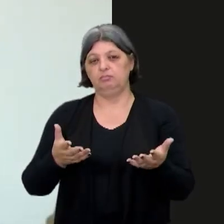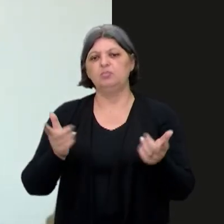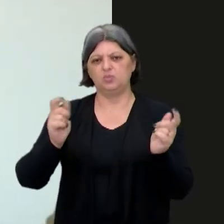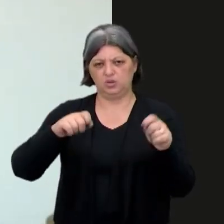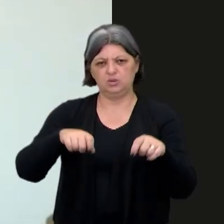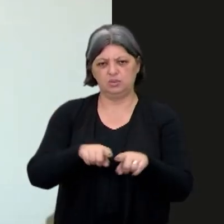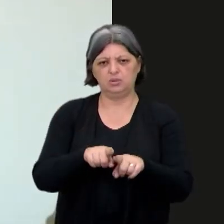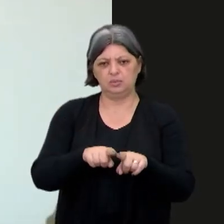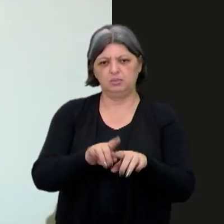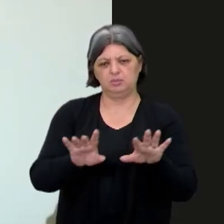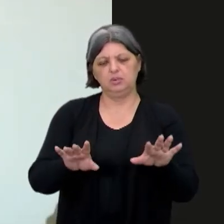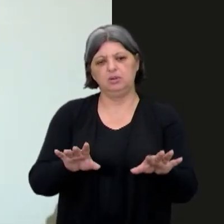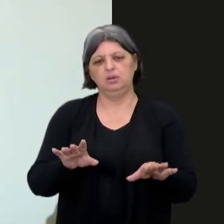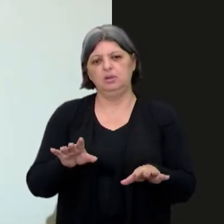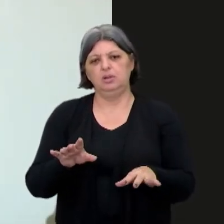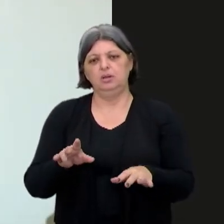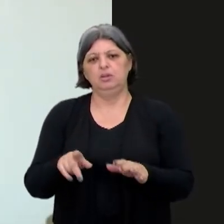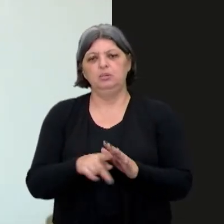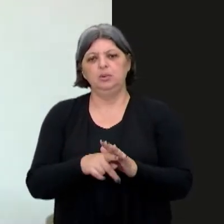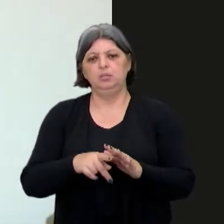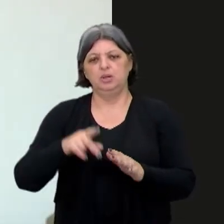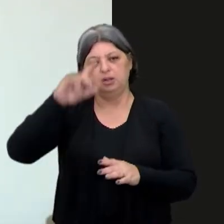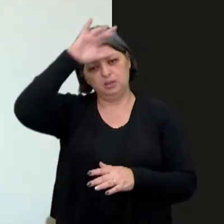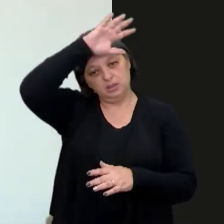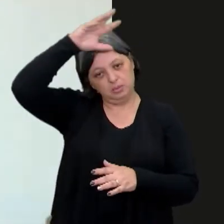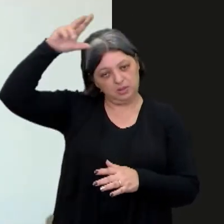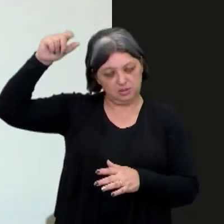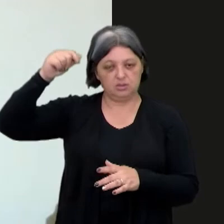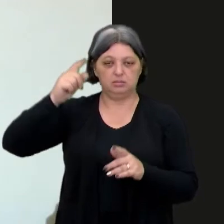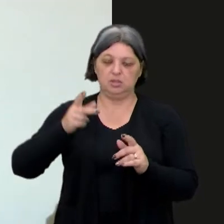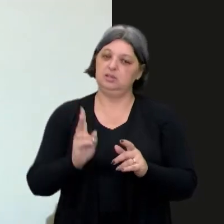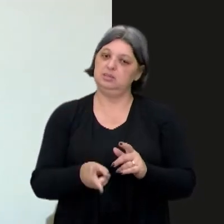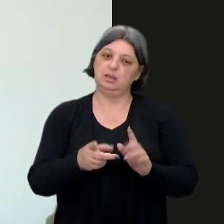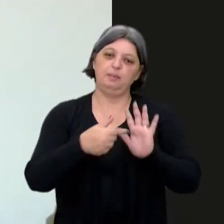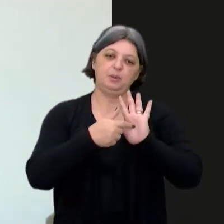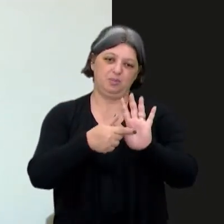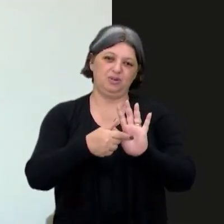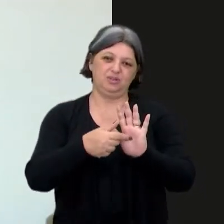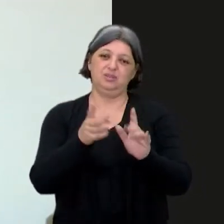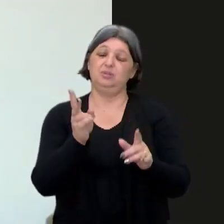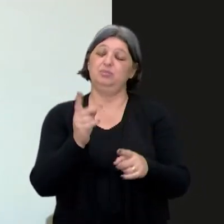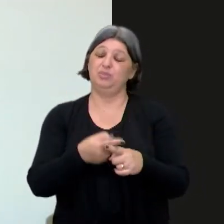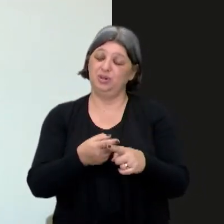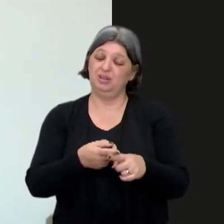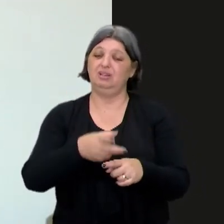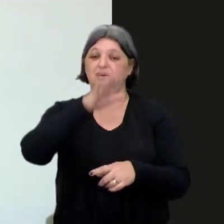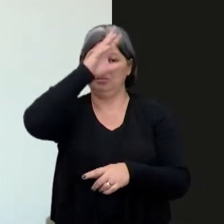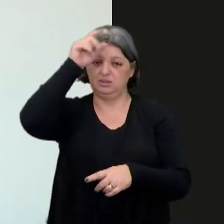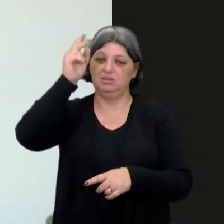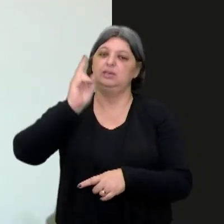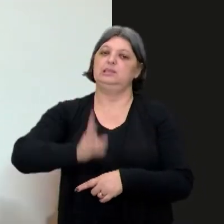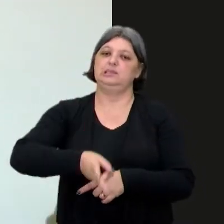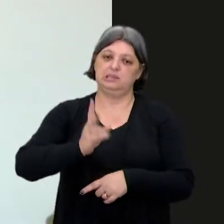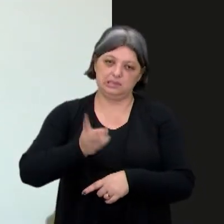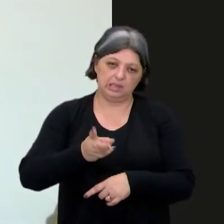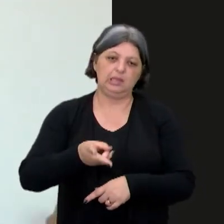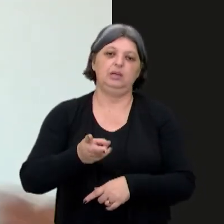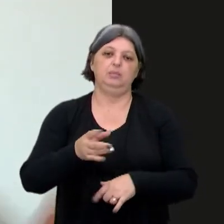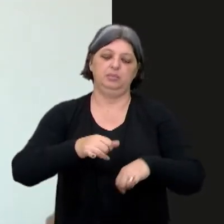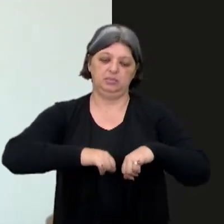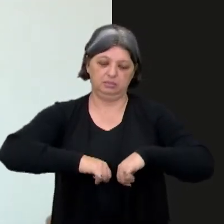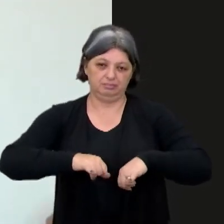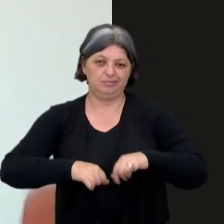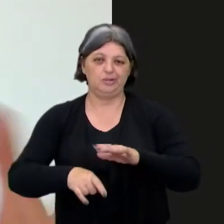mesmo. Lamentavelmente, essa da Amazônia, ela é entendida a qualquer momento, porque a Amazônia está sempre passando por isso, principalmente